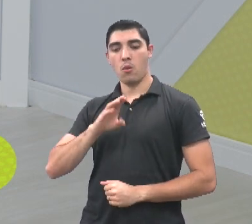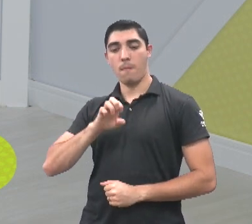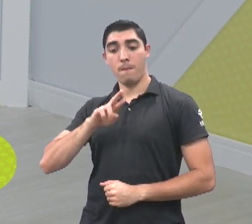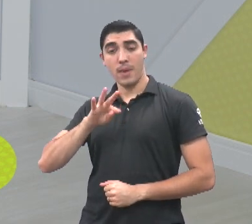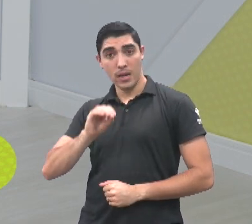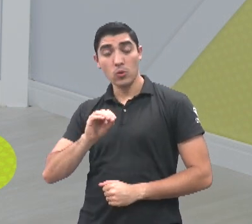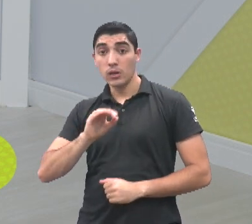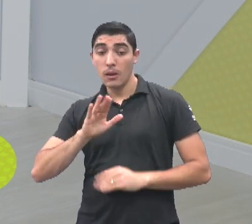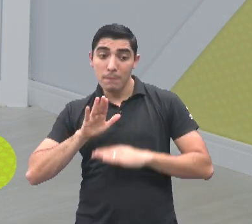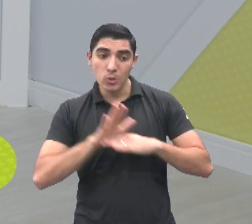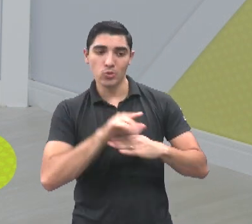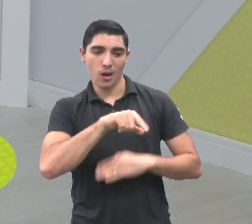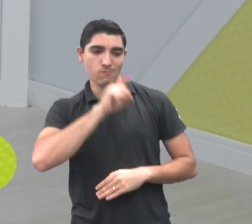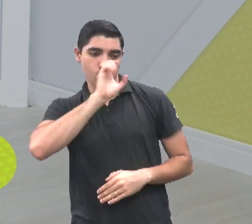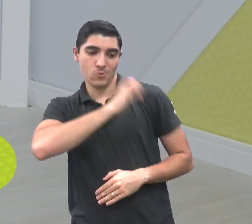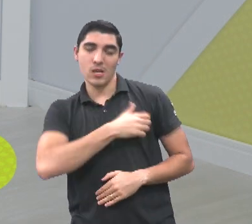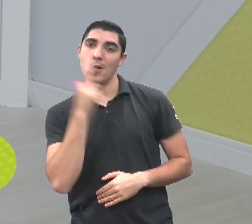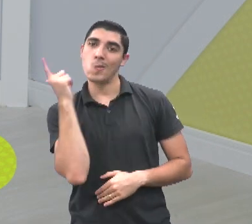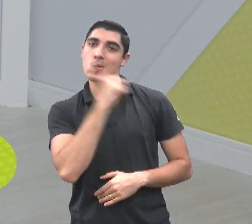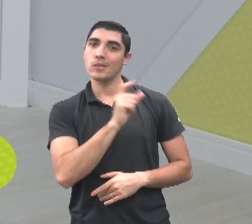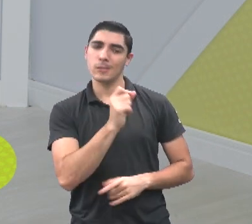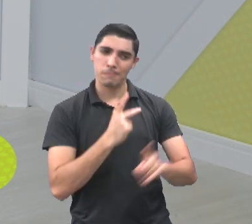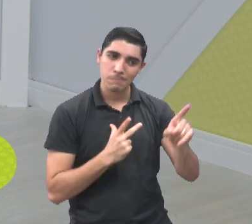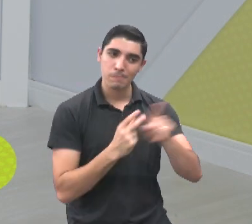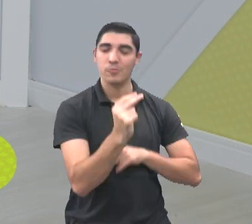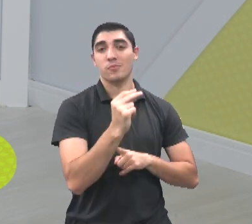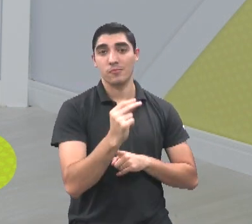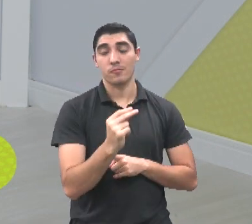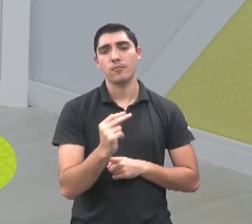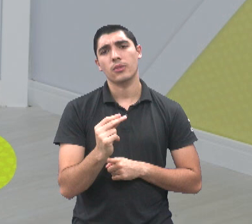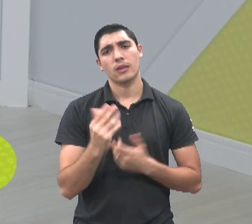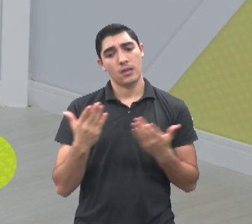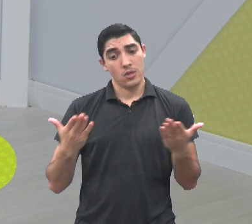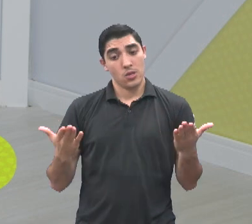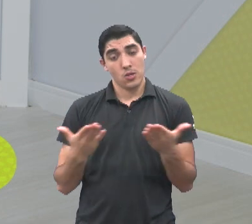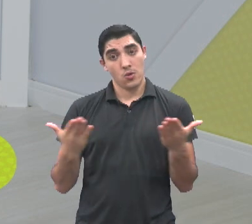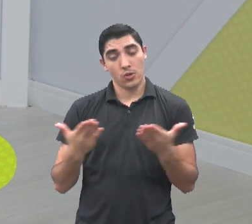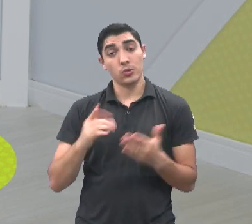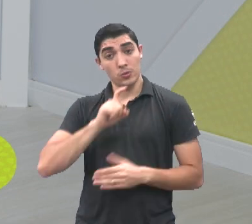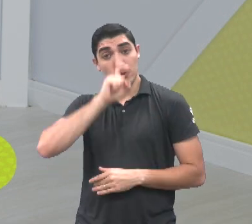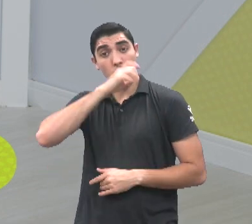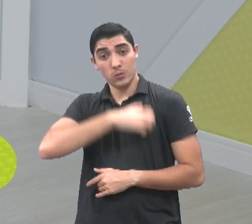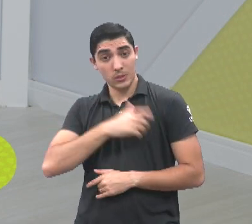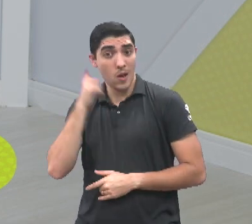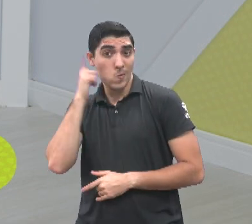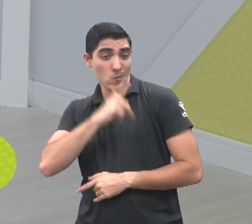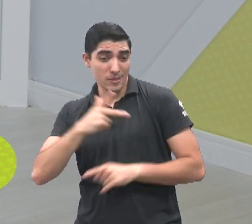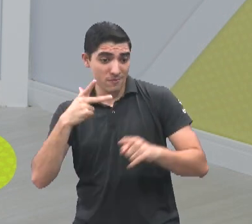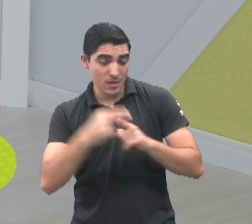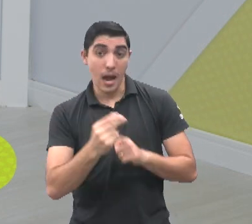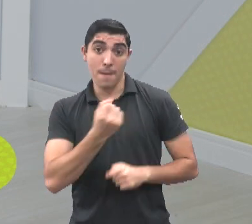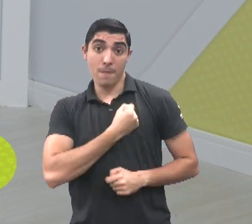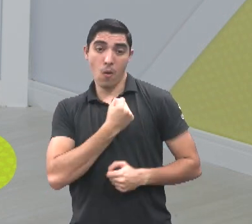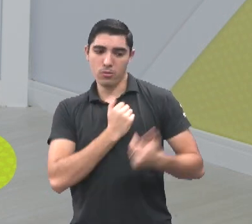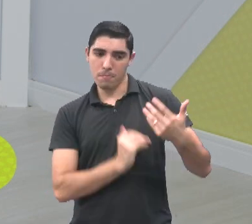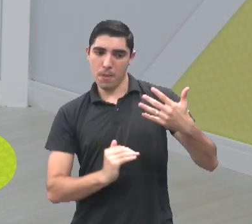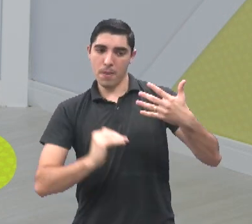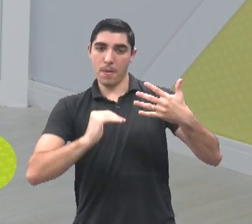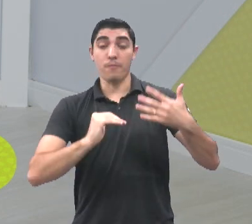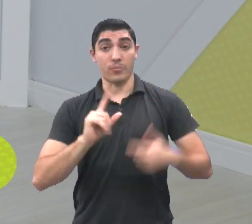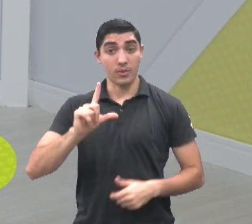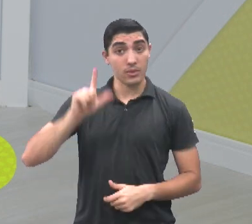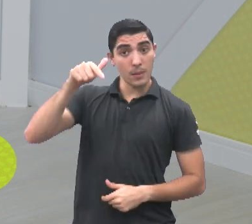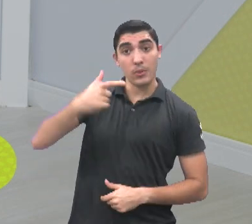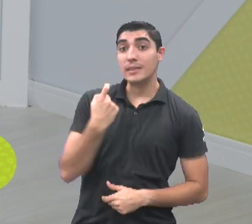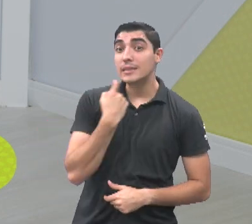primeira vitória do Paulo Roberto dirigindo o São José e, claro, o São José somar pontos dentro da tabela de classificação. Sexta-feira, todos os